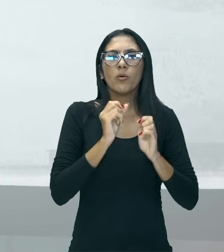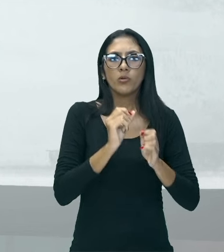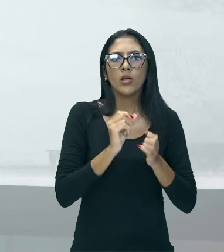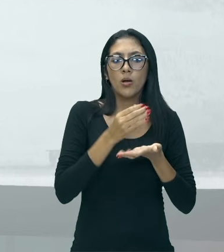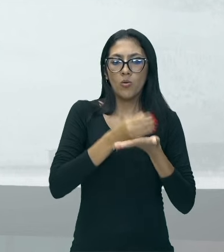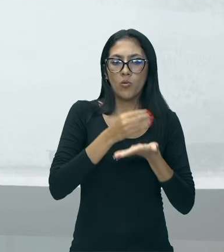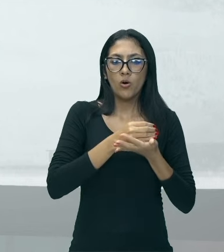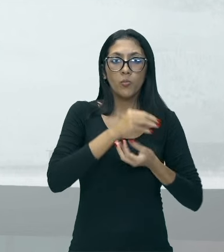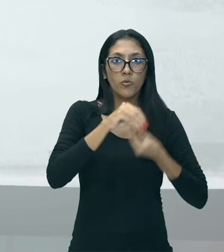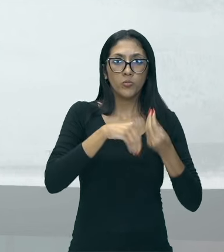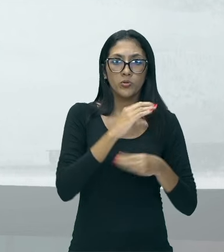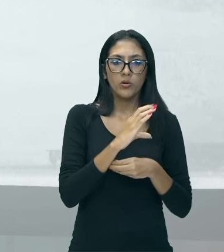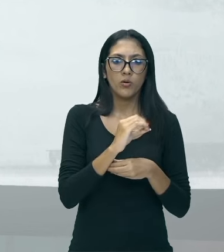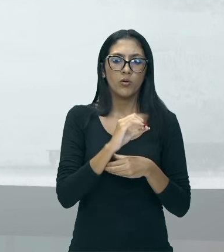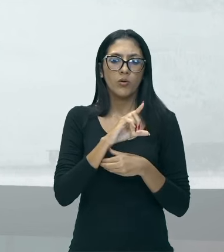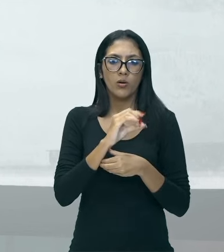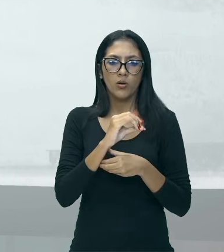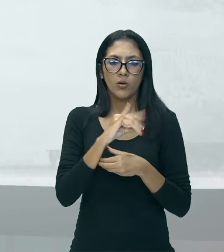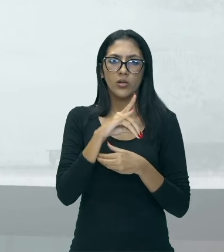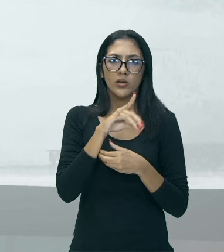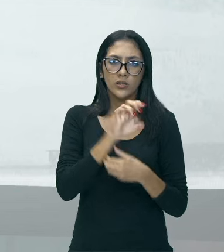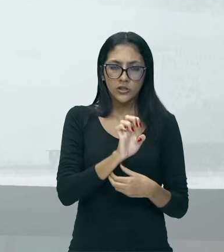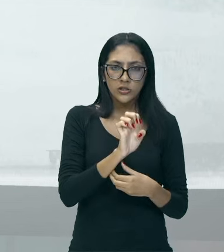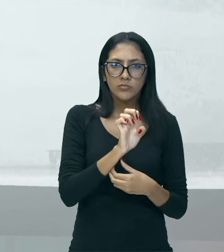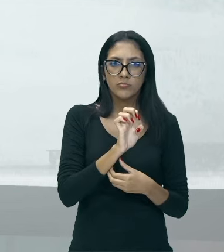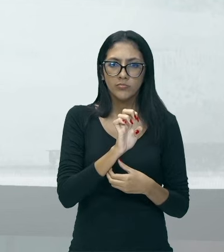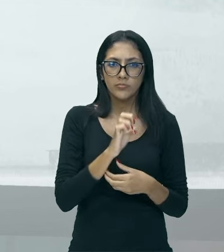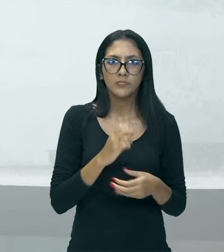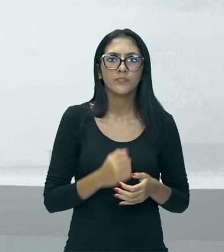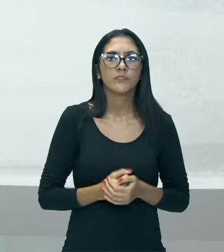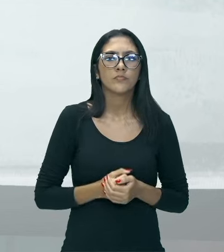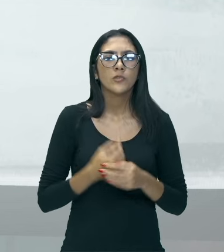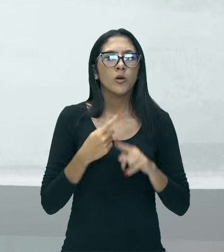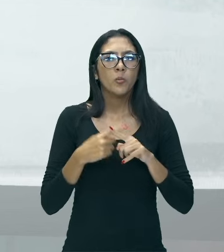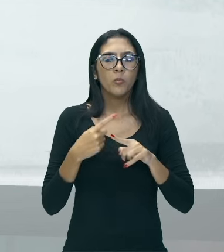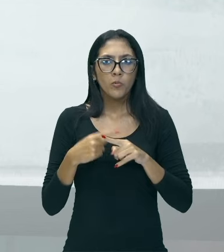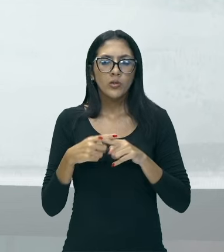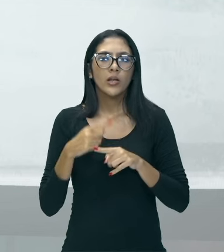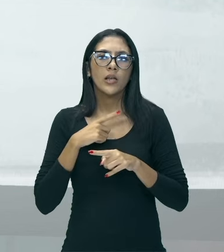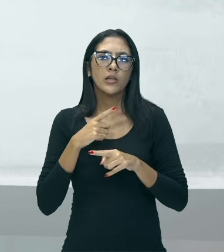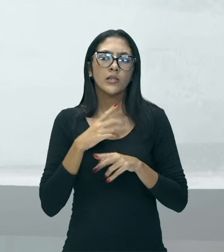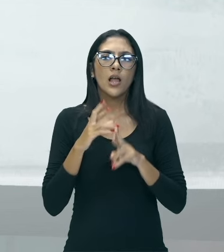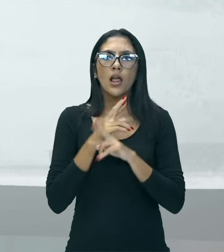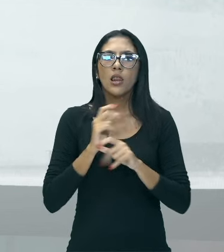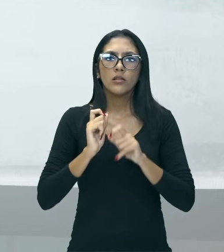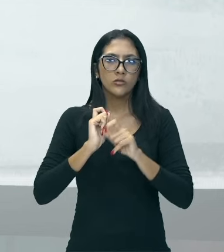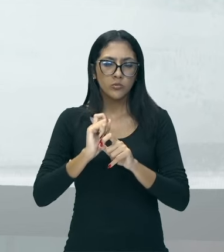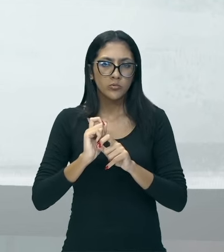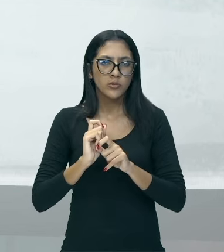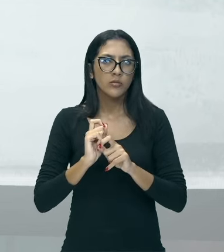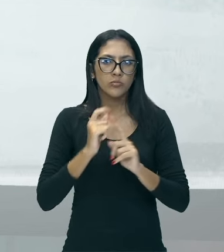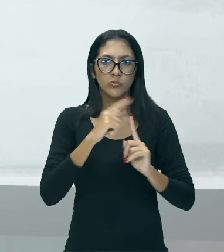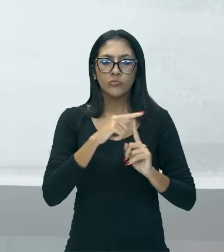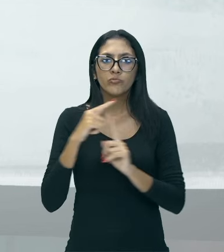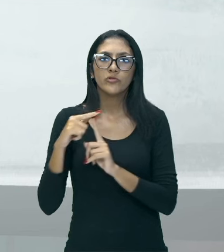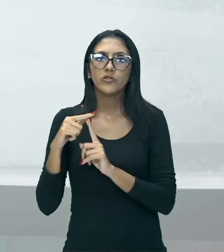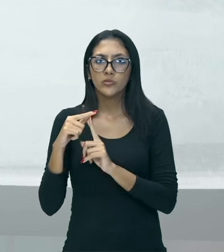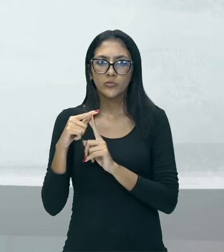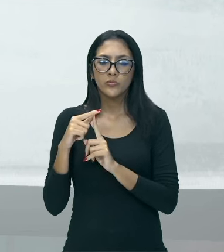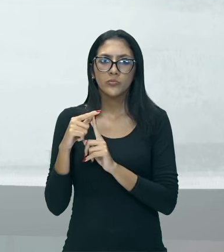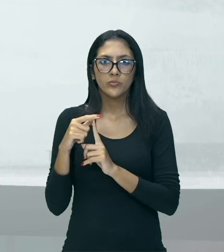Porque há uma dispersão, né, da